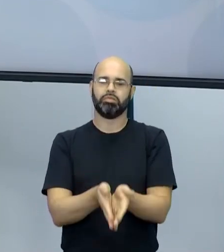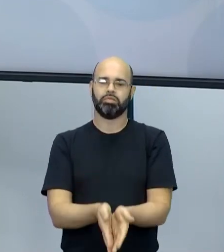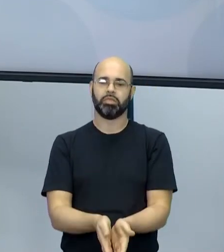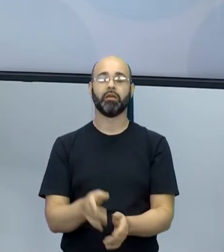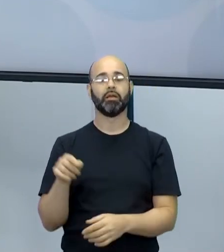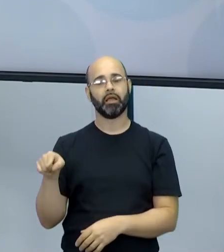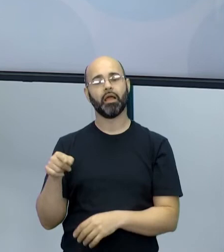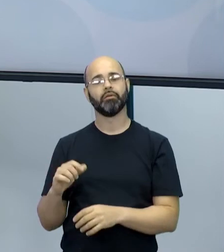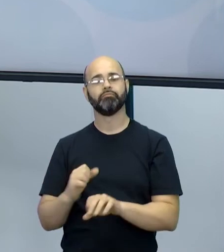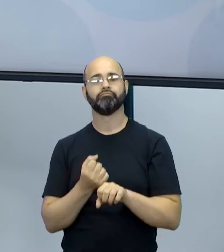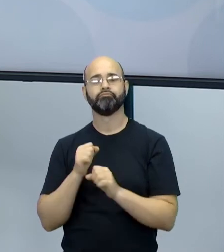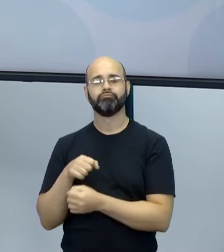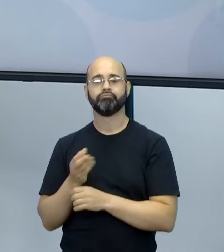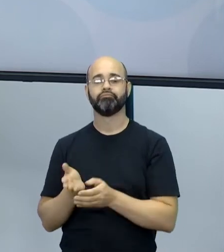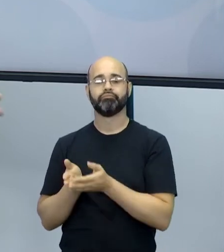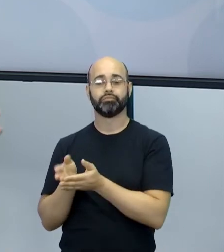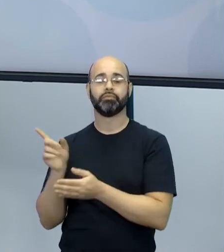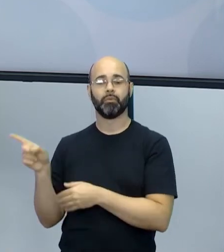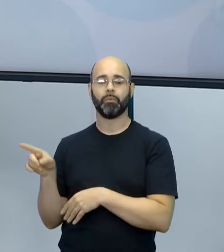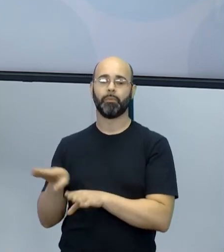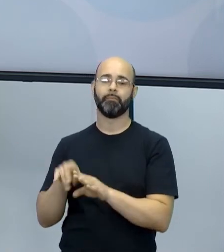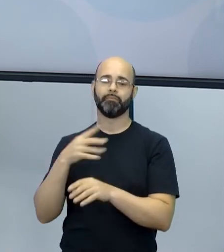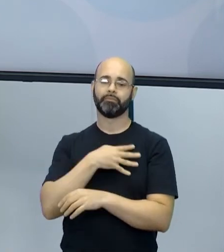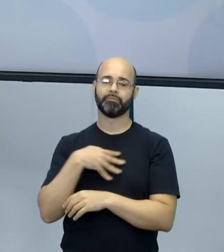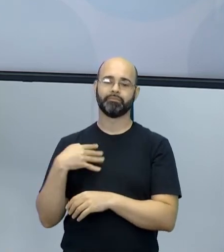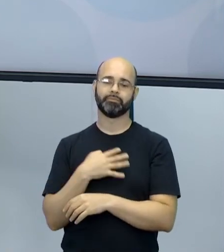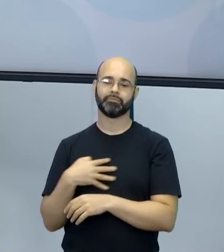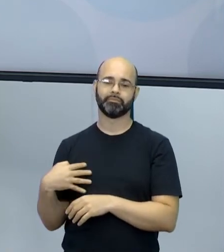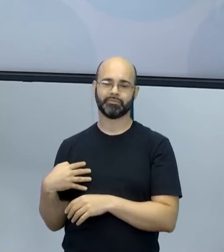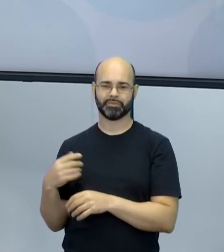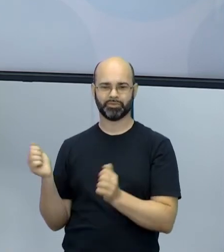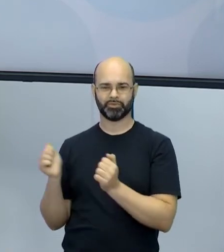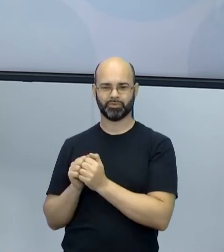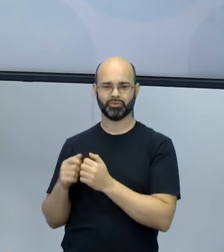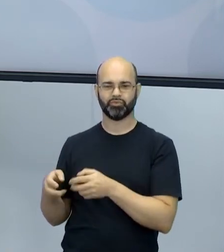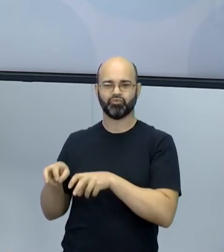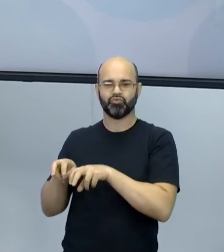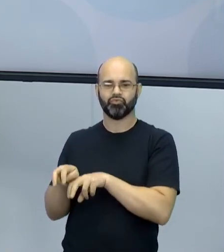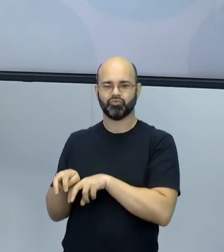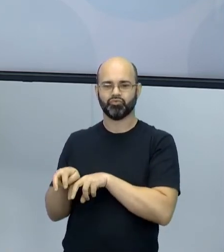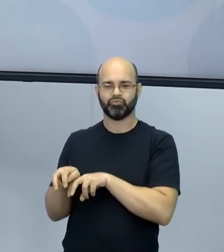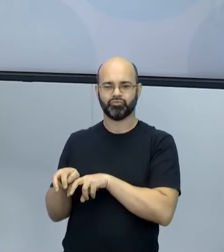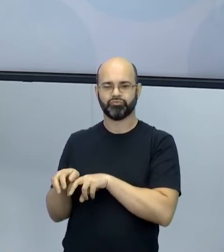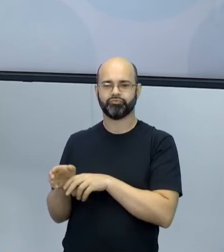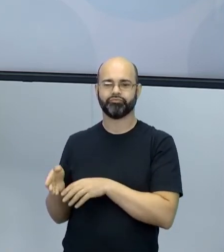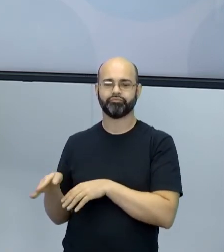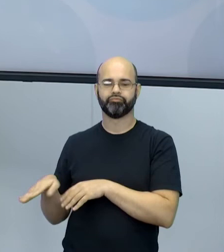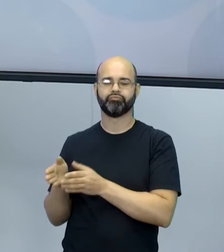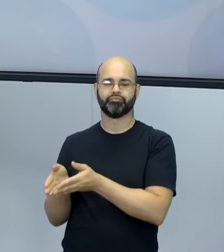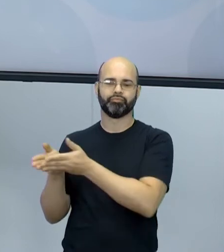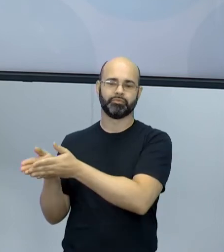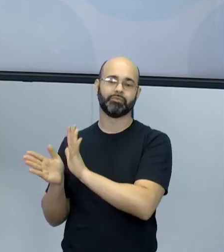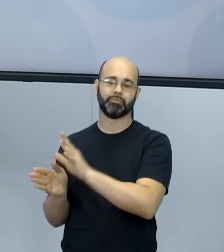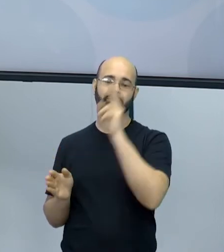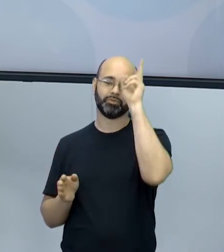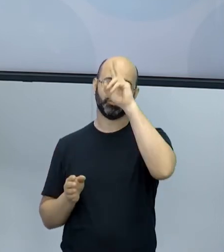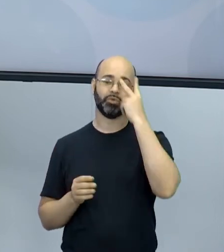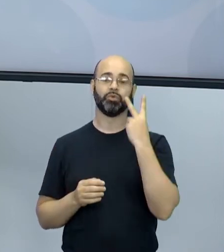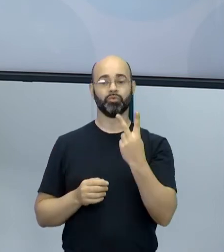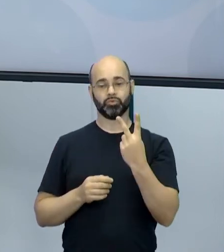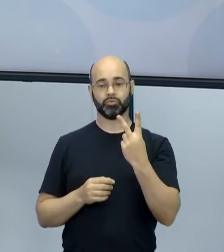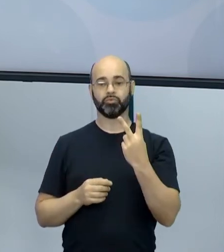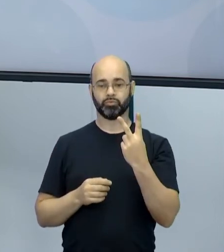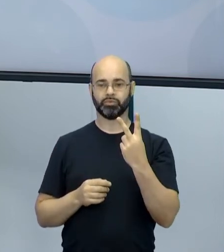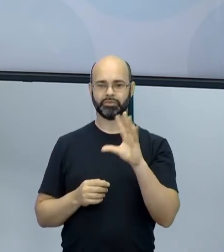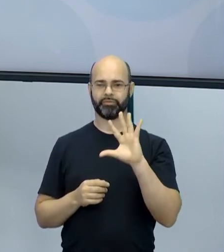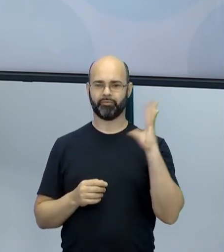bote salva-vidas com um tigre, ele e o tigre. Só que tem 2 histórias acontecendo aí nesse filme. E a